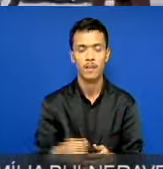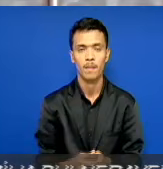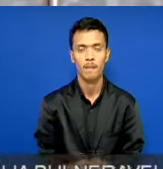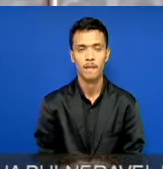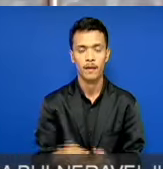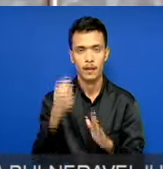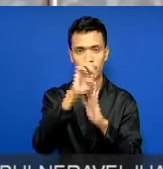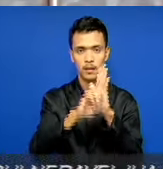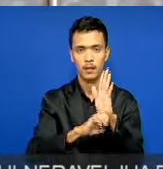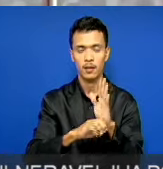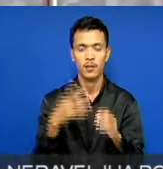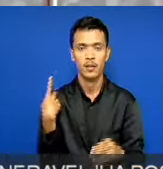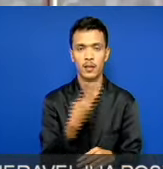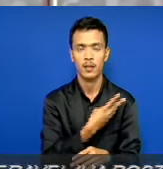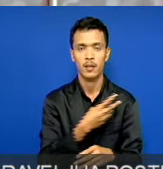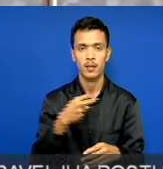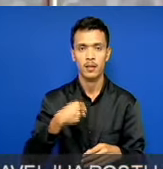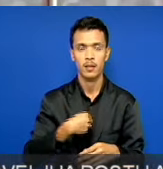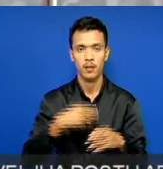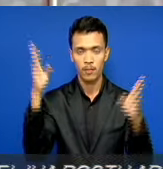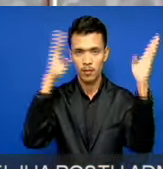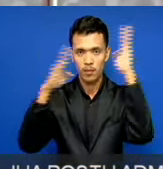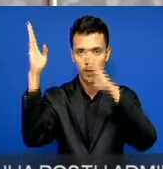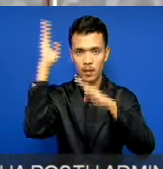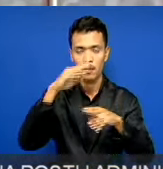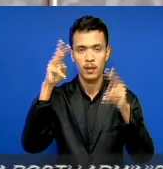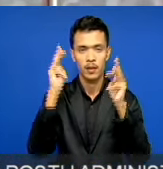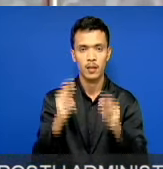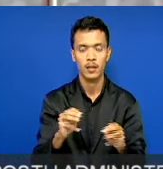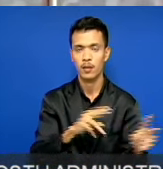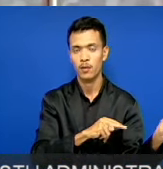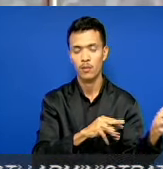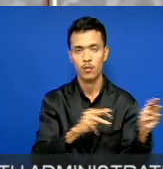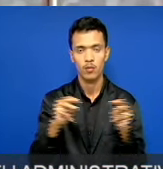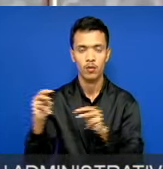não é problema, né? Este é a reforma. Este é a reforma. Este muda,